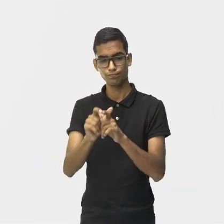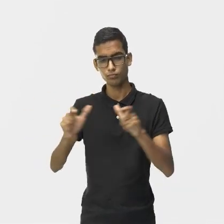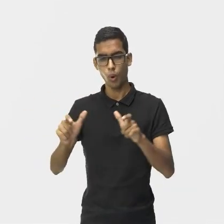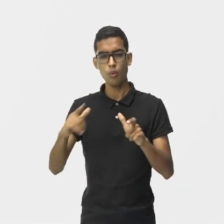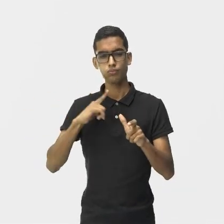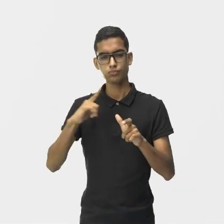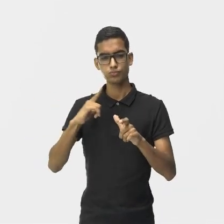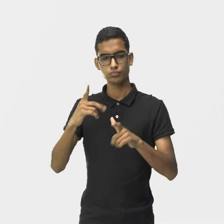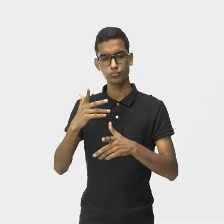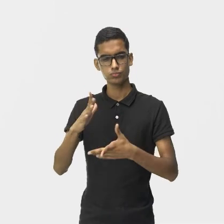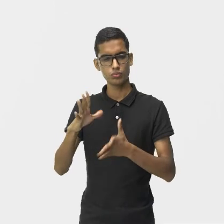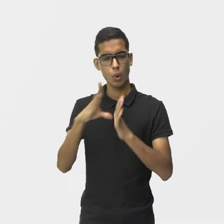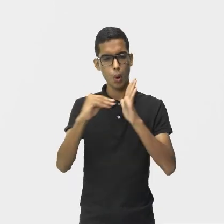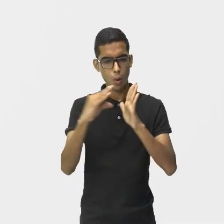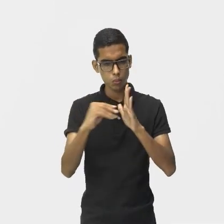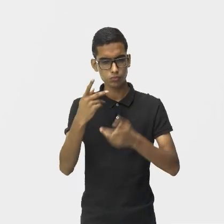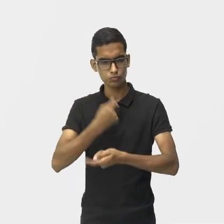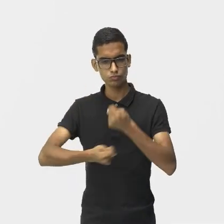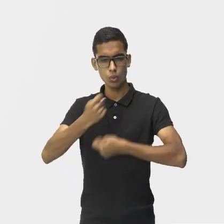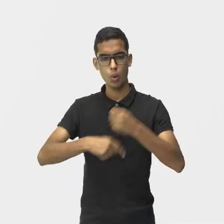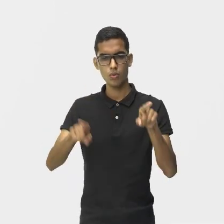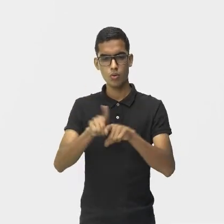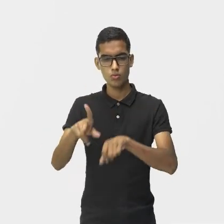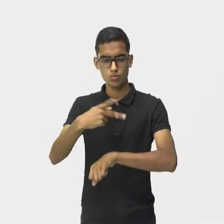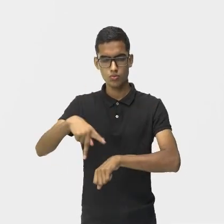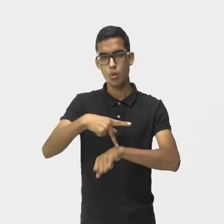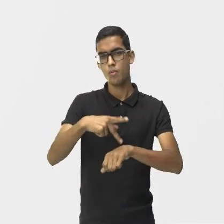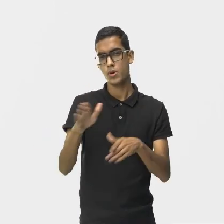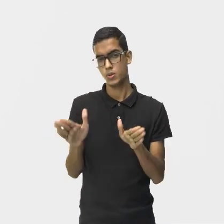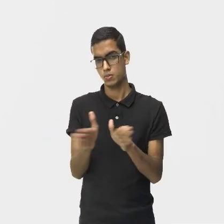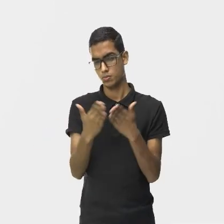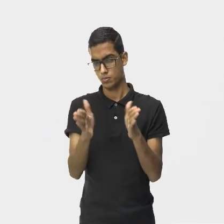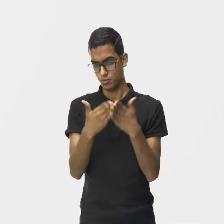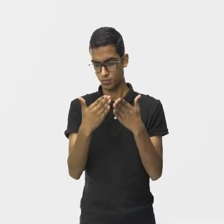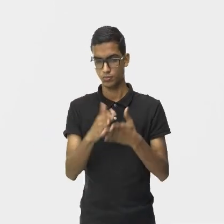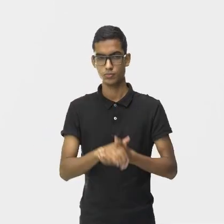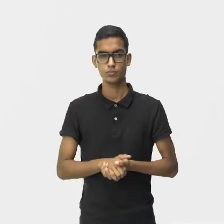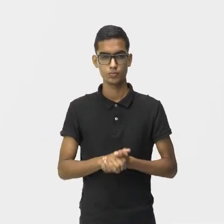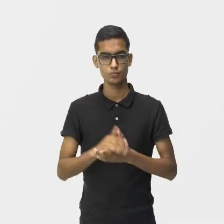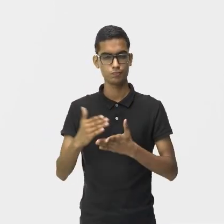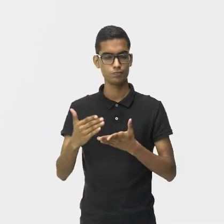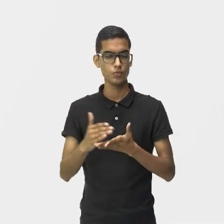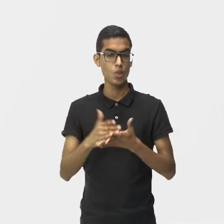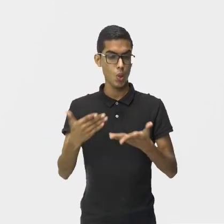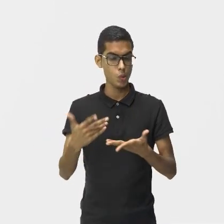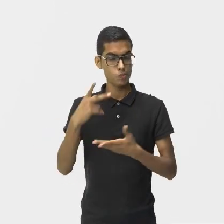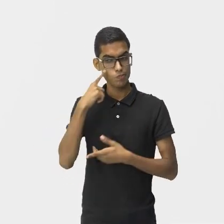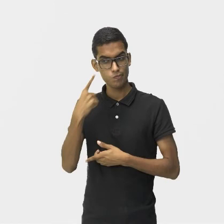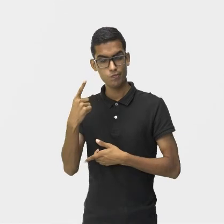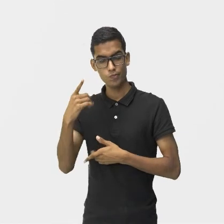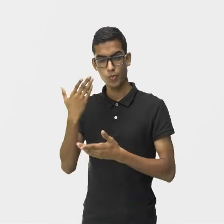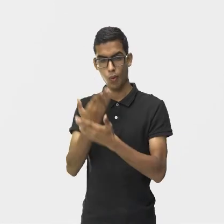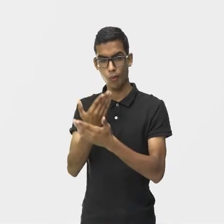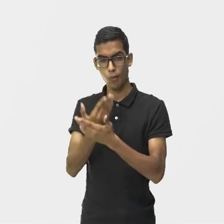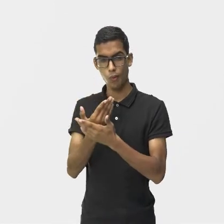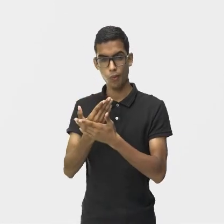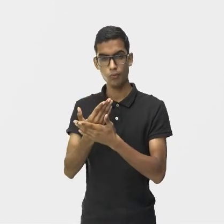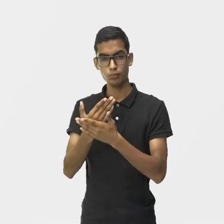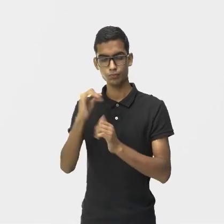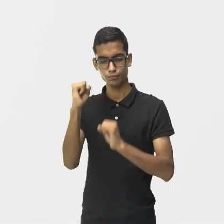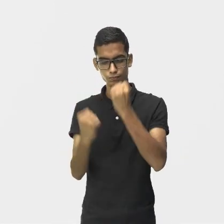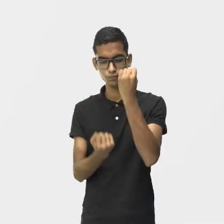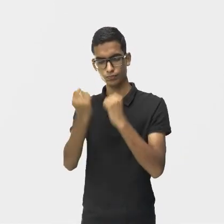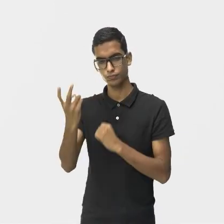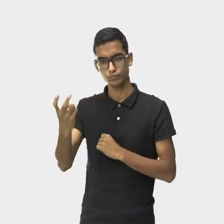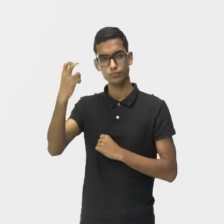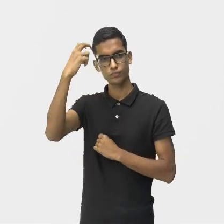nos países periféricos. Nós vimos que a indústria cultural pretende atingir ou